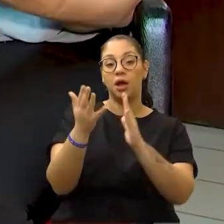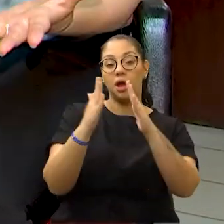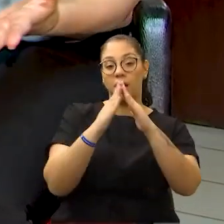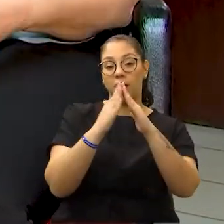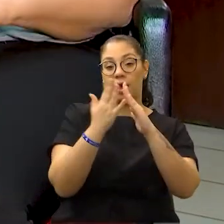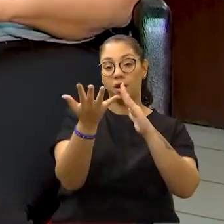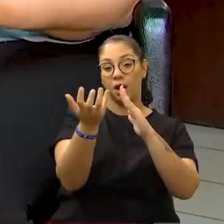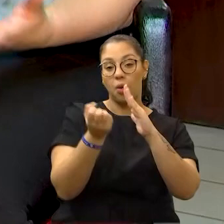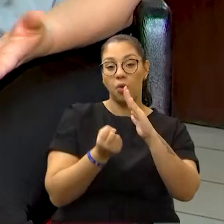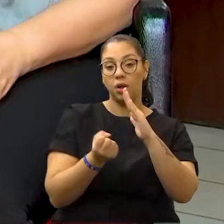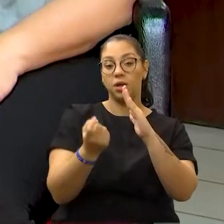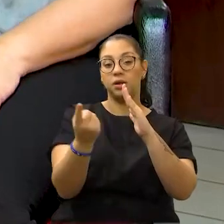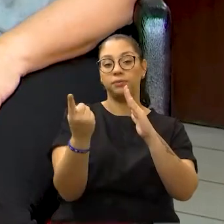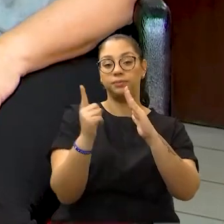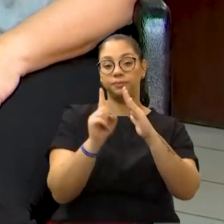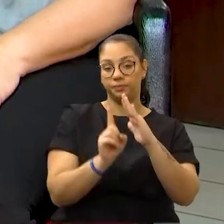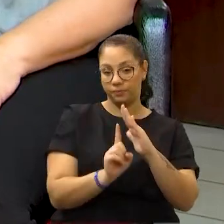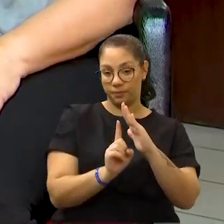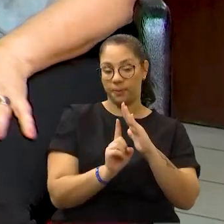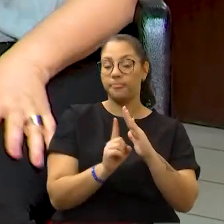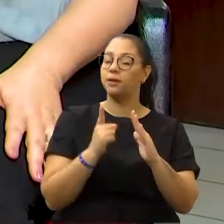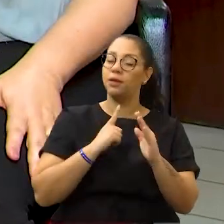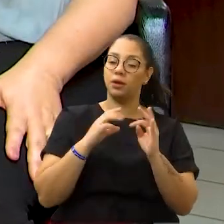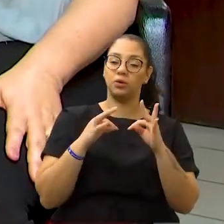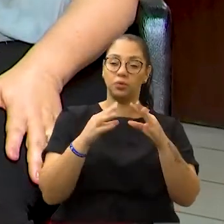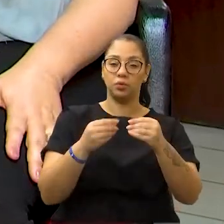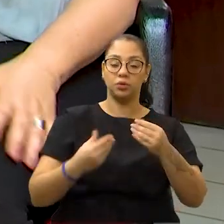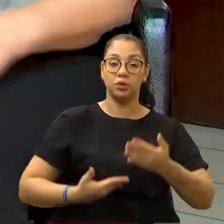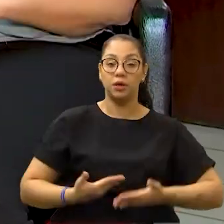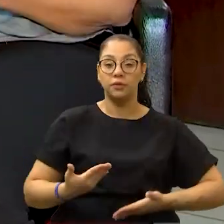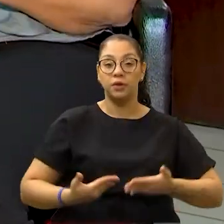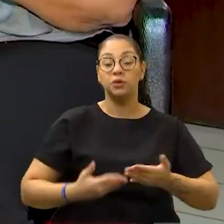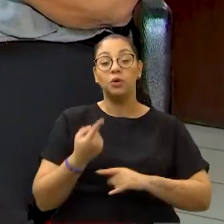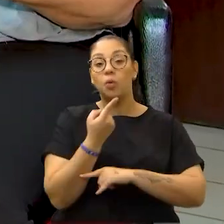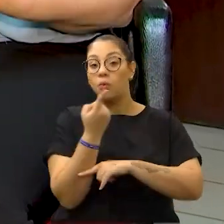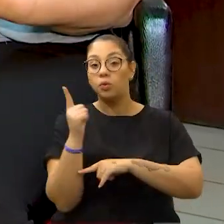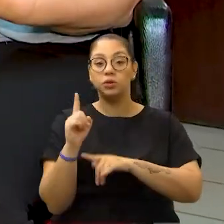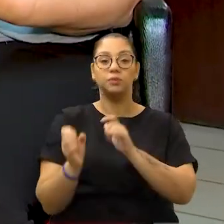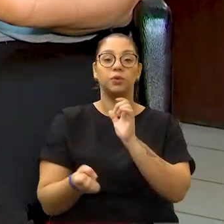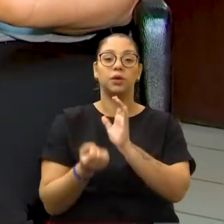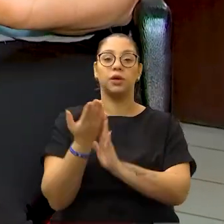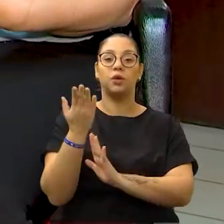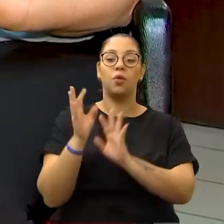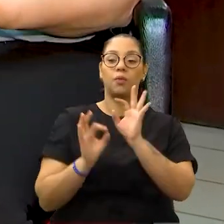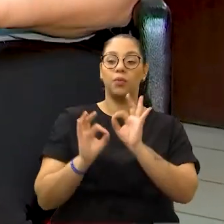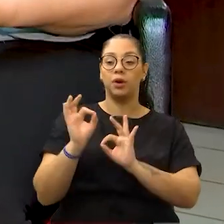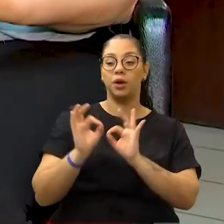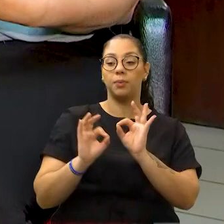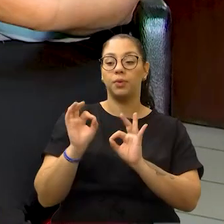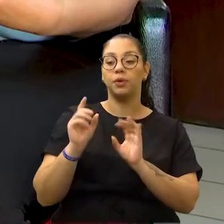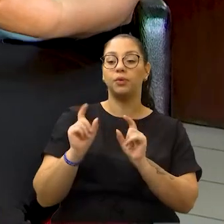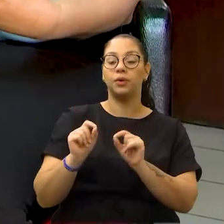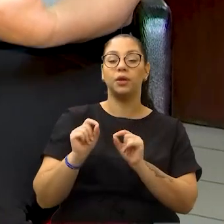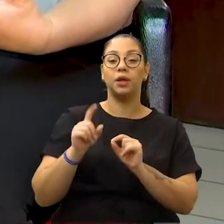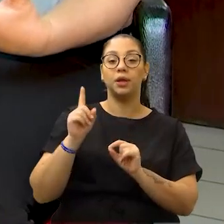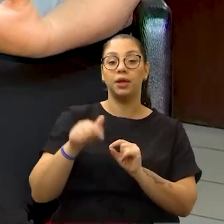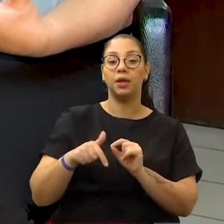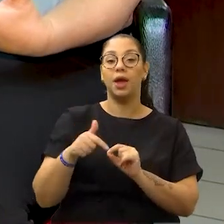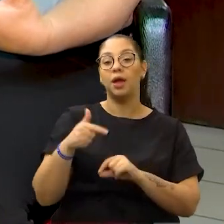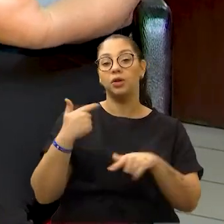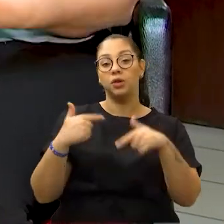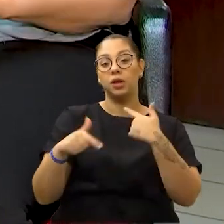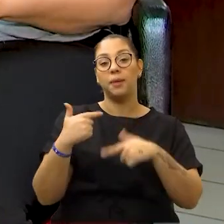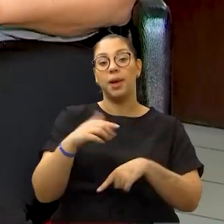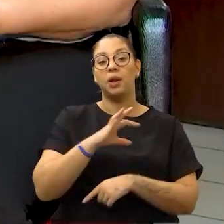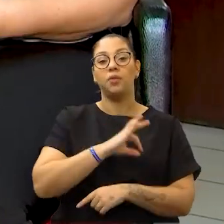esses centros todos, esses serviços todos. Por último, nós criamos um programa que é transversal, que é do trabalho e